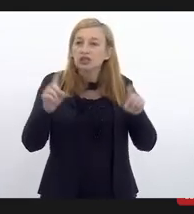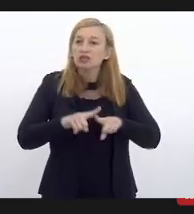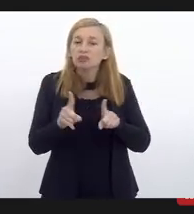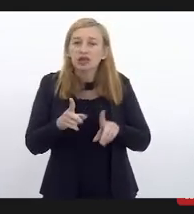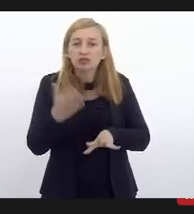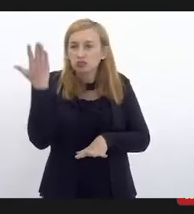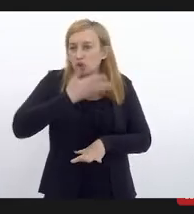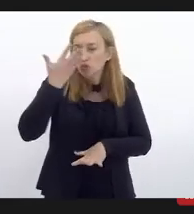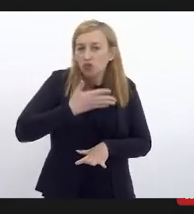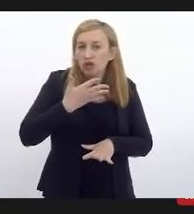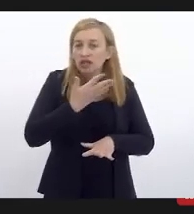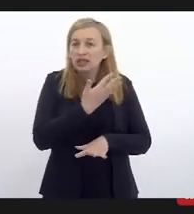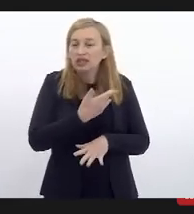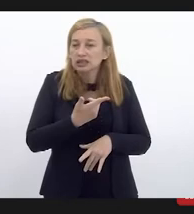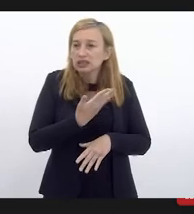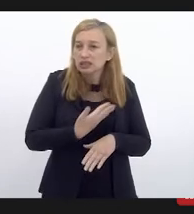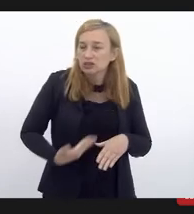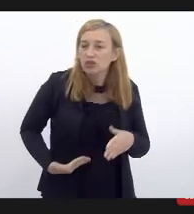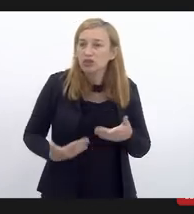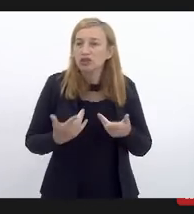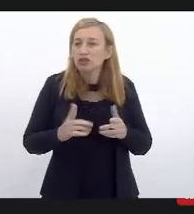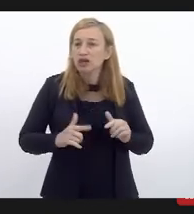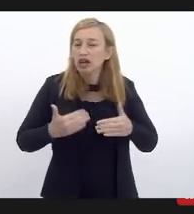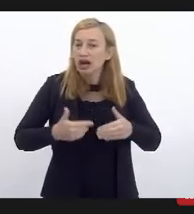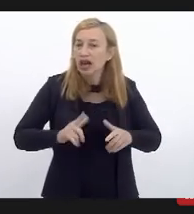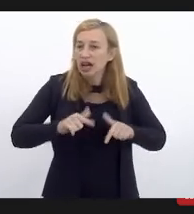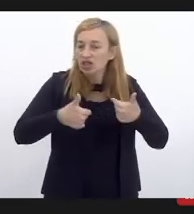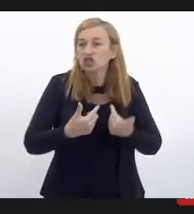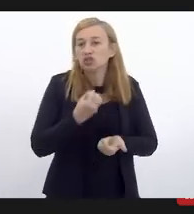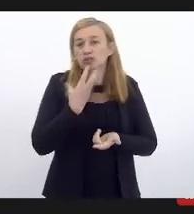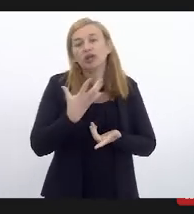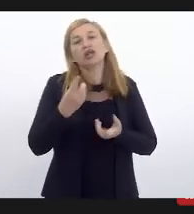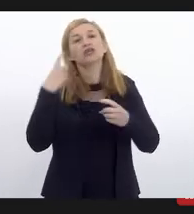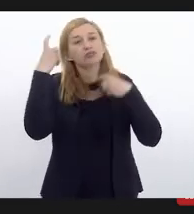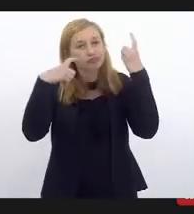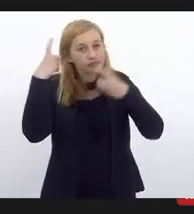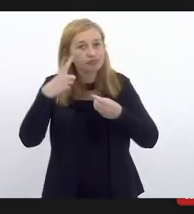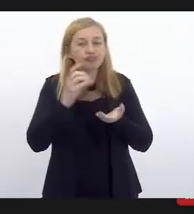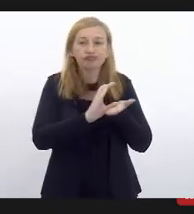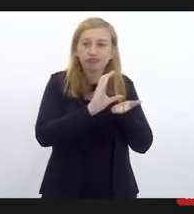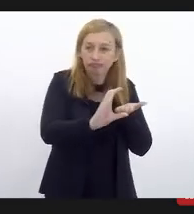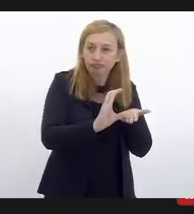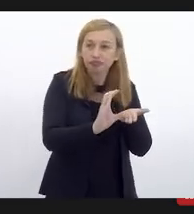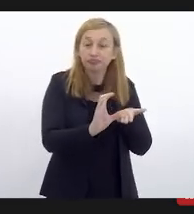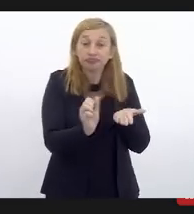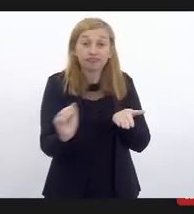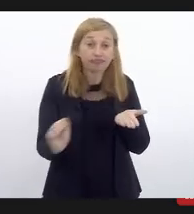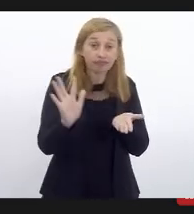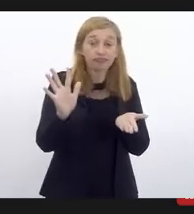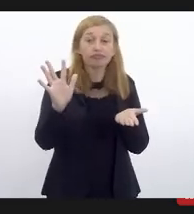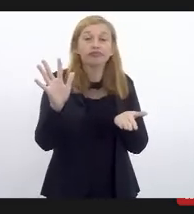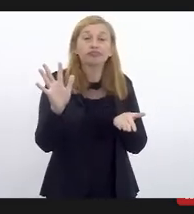gente não vê essa governança evoluindo tão adequadamente. Então, gera uma preocupação que esses recursos, que são tão caros, né,